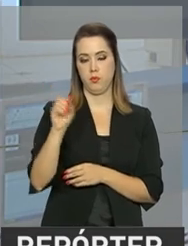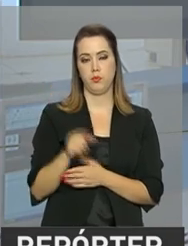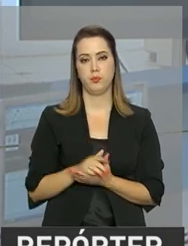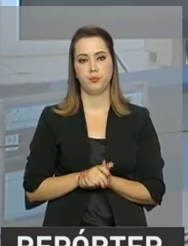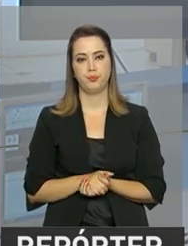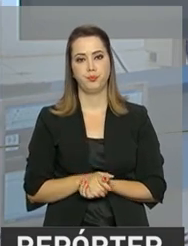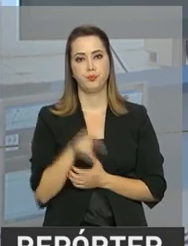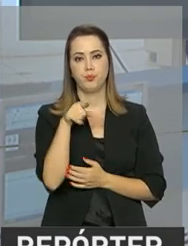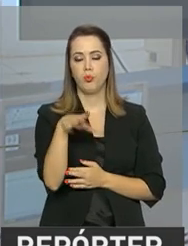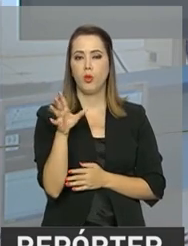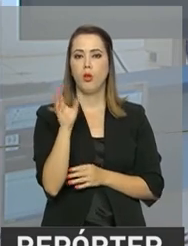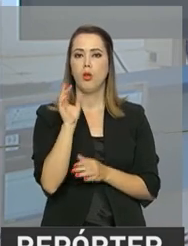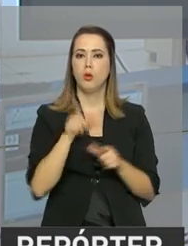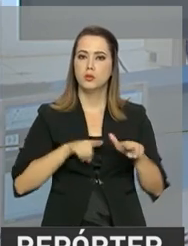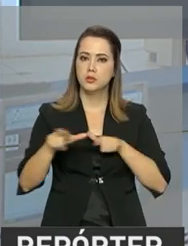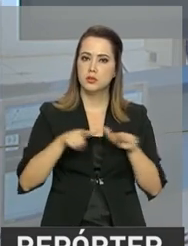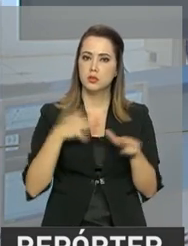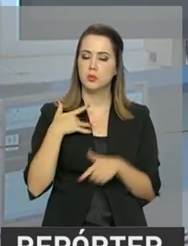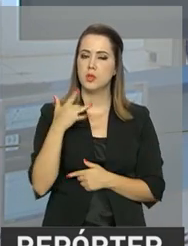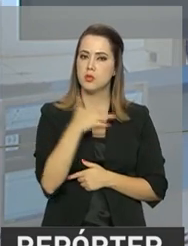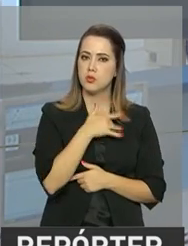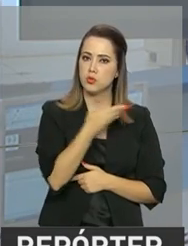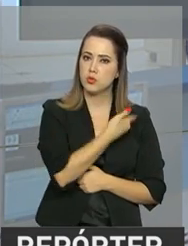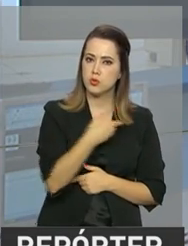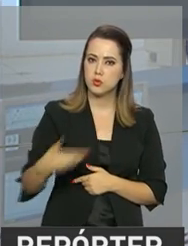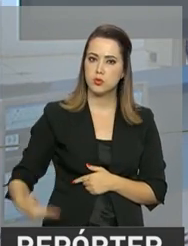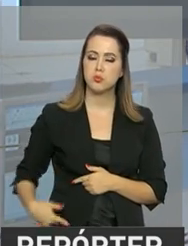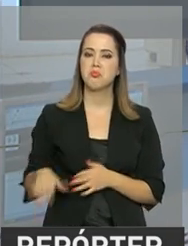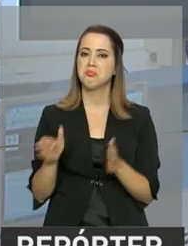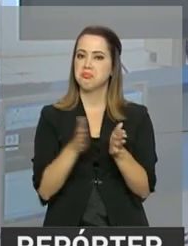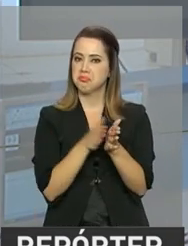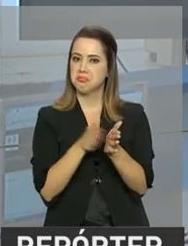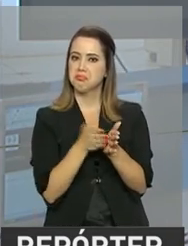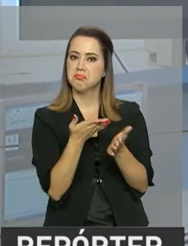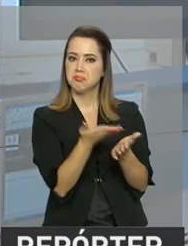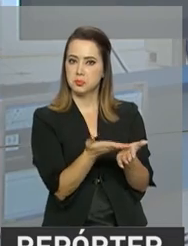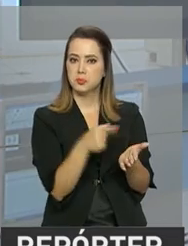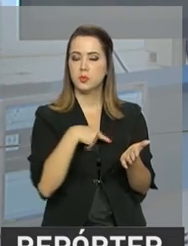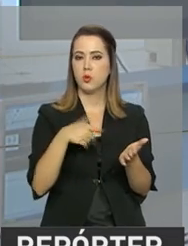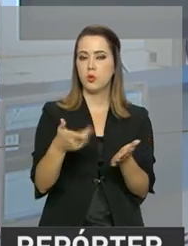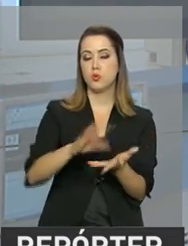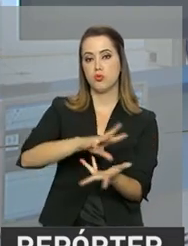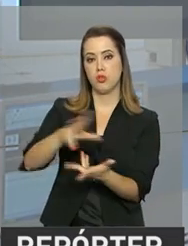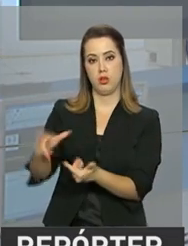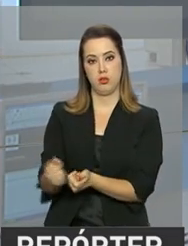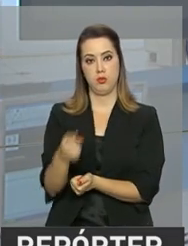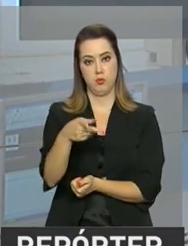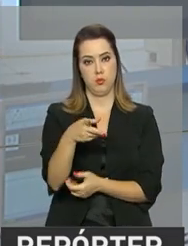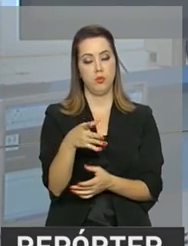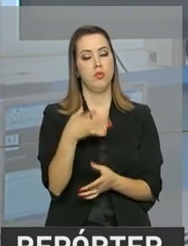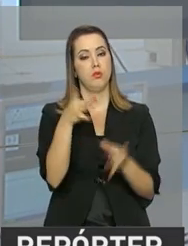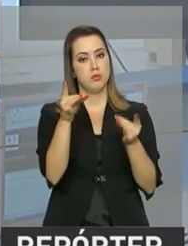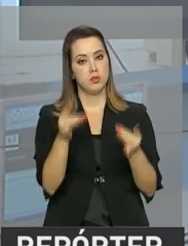saúde pública adotadas pelo governo brasileiro foram elogiadas internacionalmente. Vale destacar que não houve